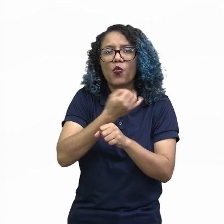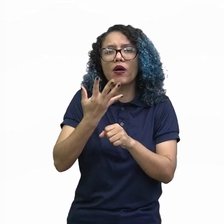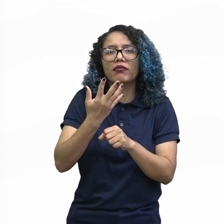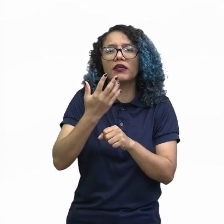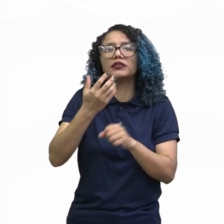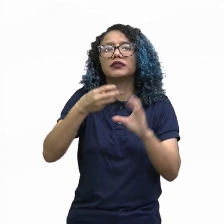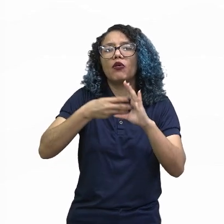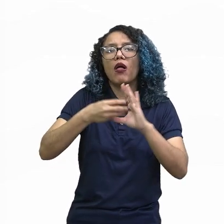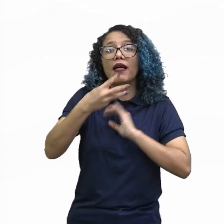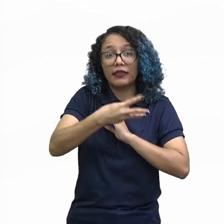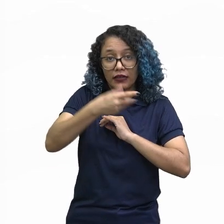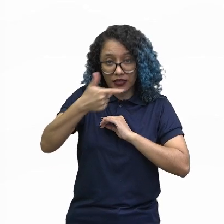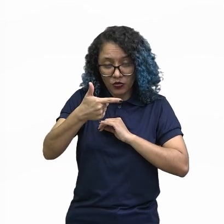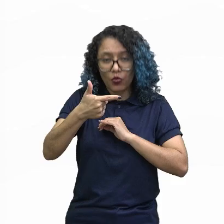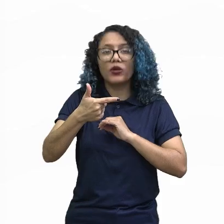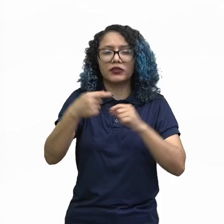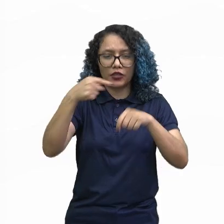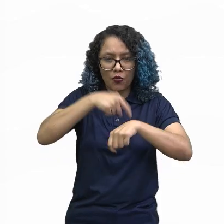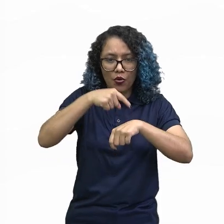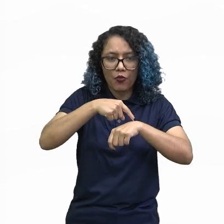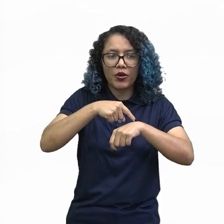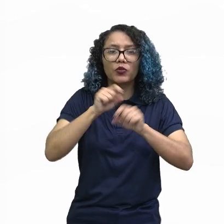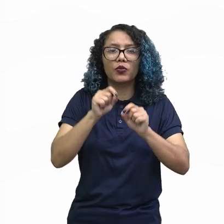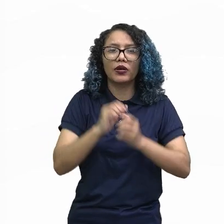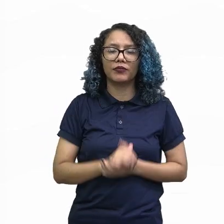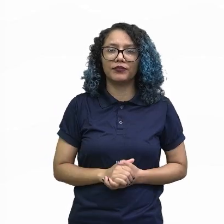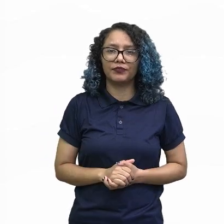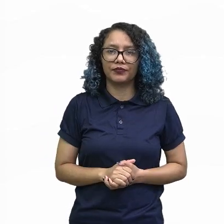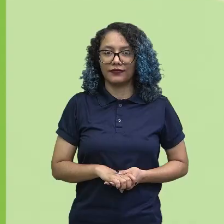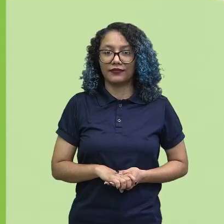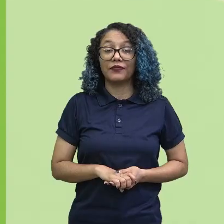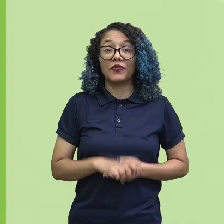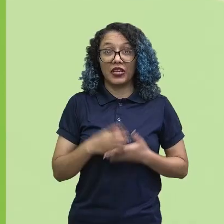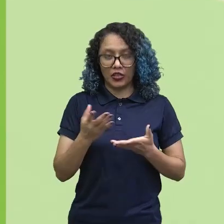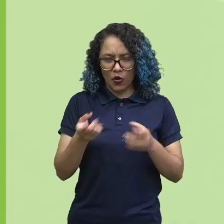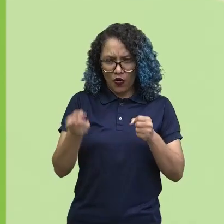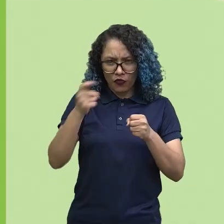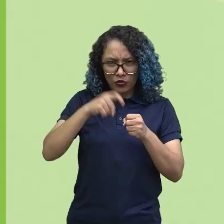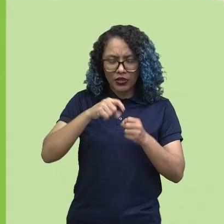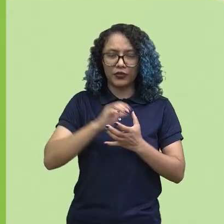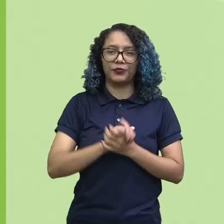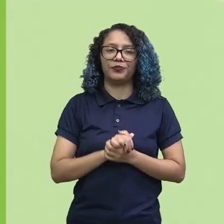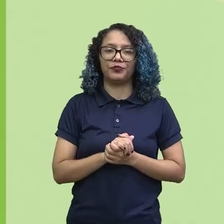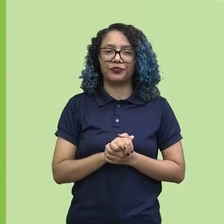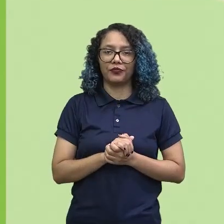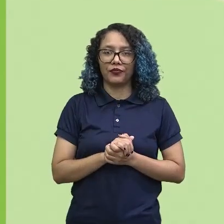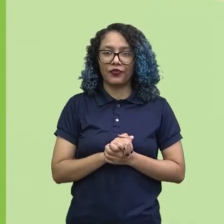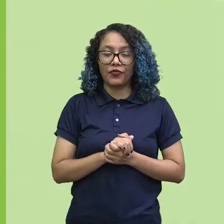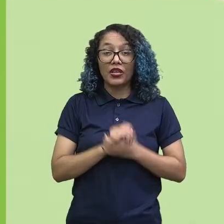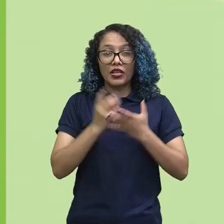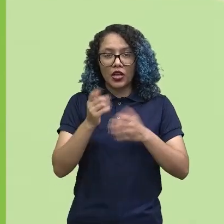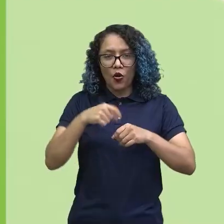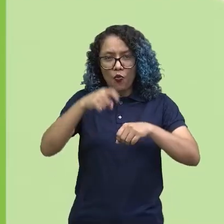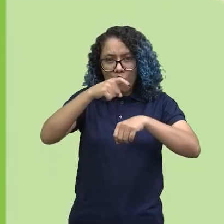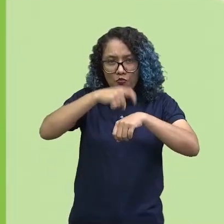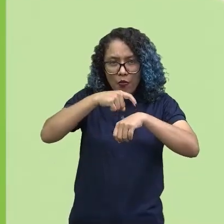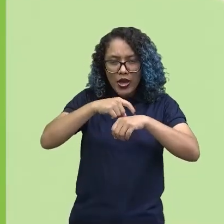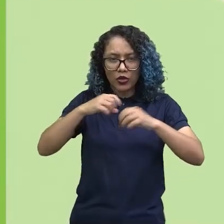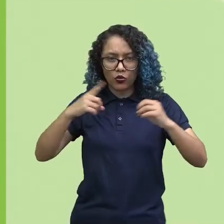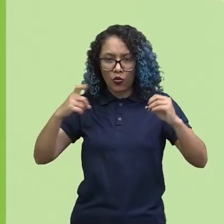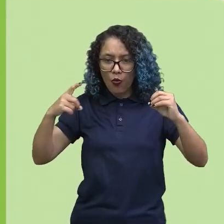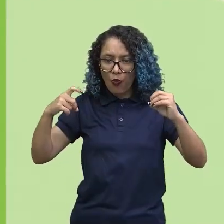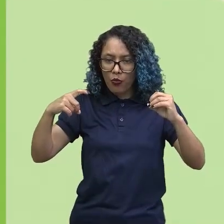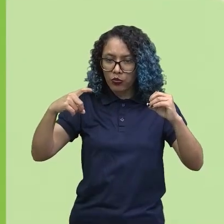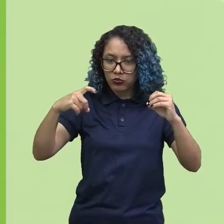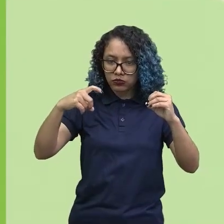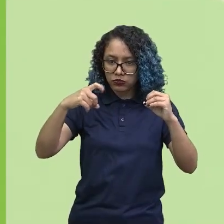novas células, né, como a gente visualiza lá. Então aí, gente, só retomando, né? Esse momento onde acontece ali a fecundação, que é o